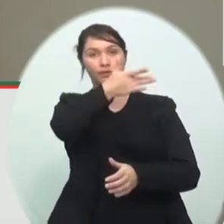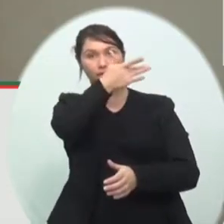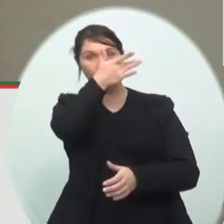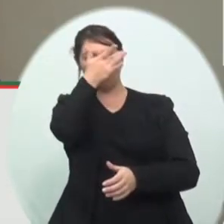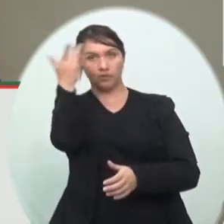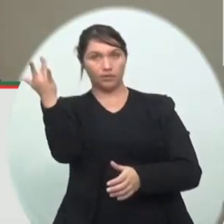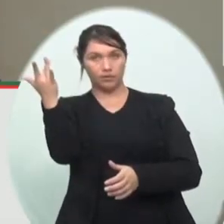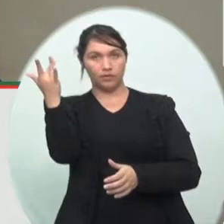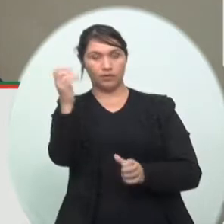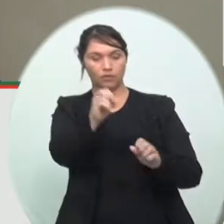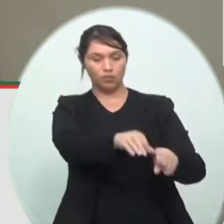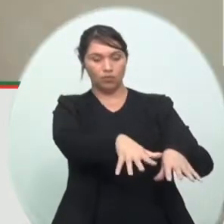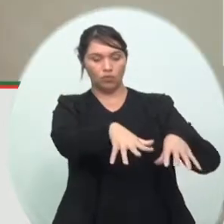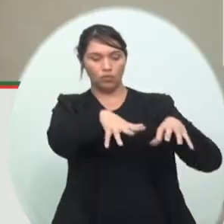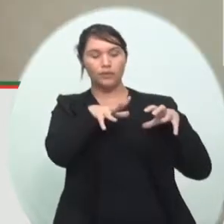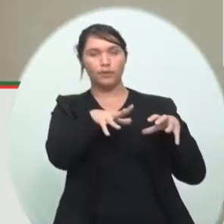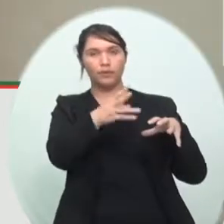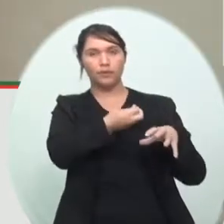assiste,